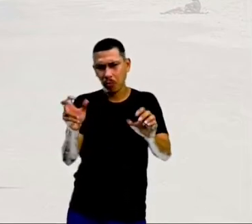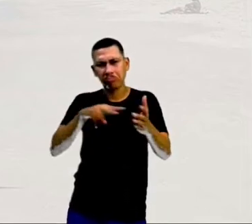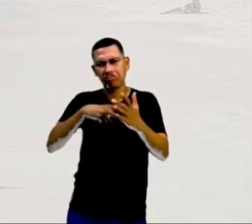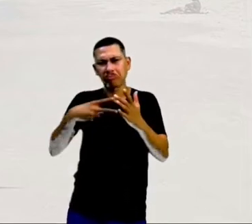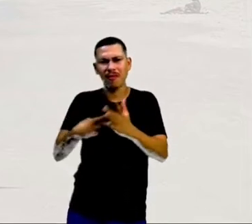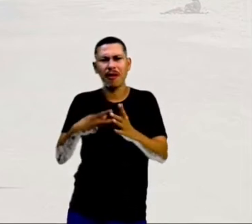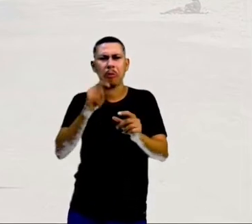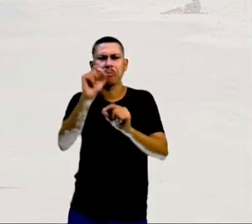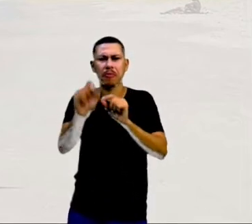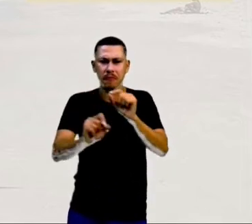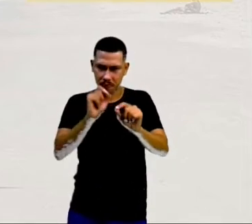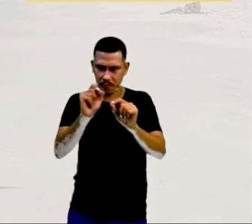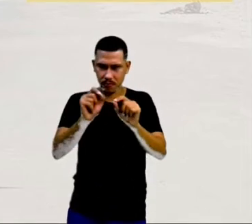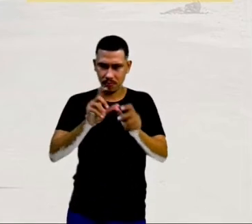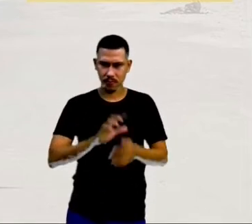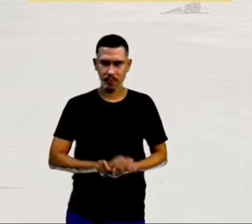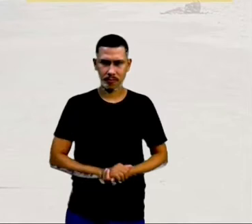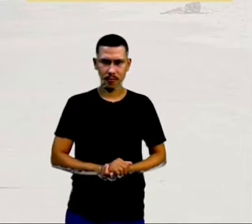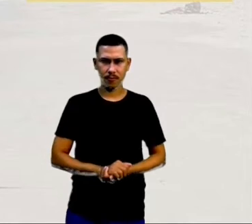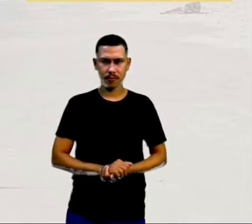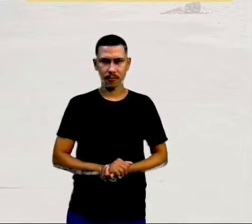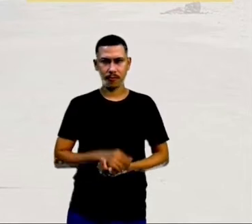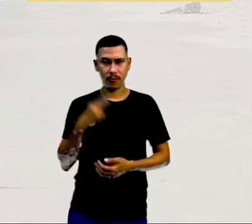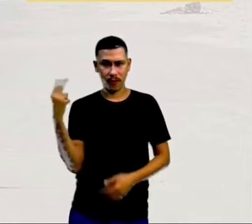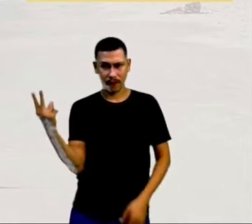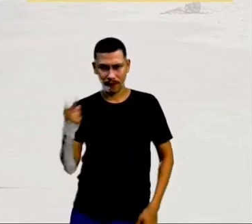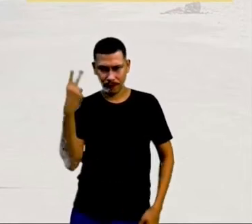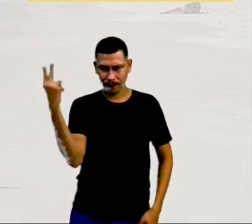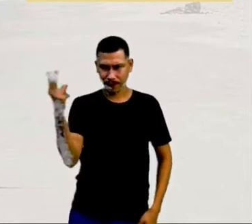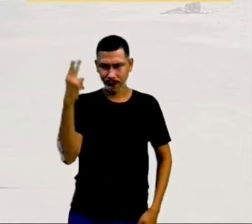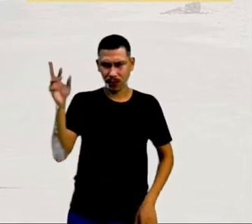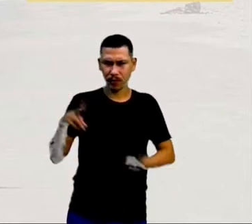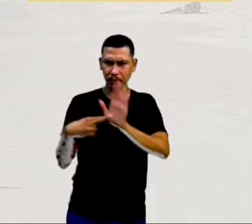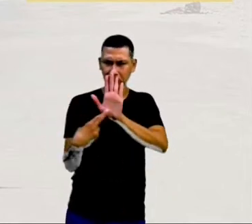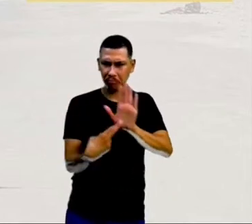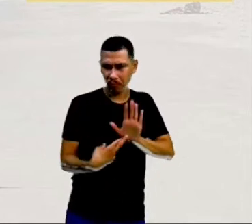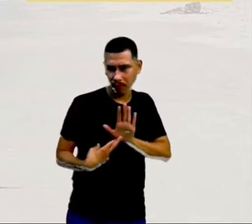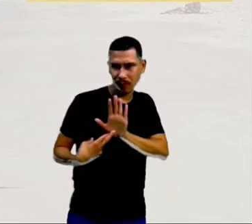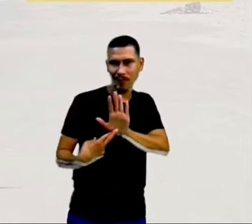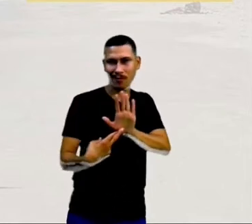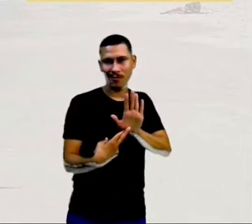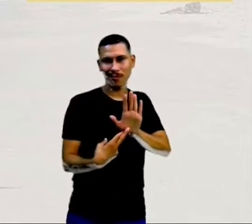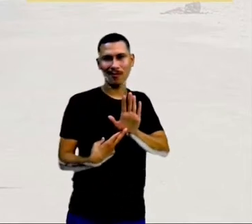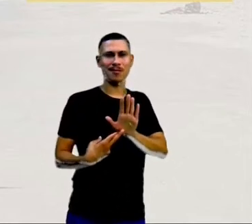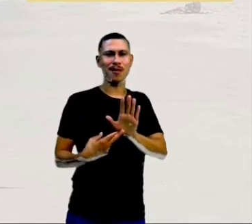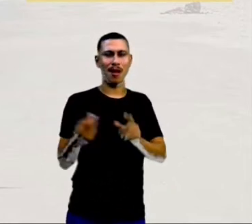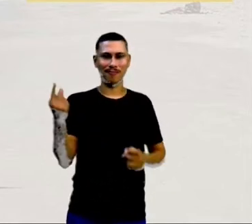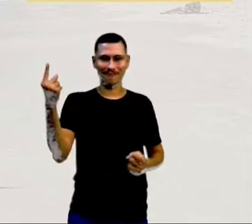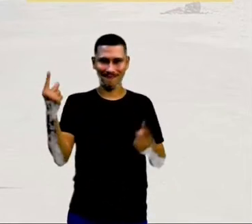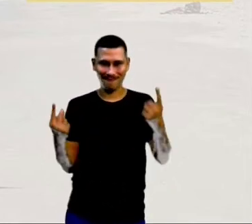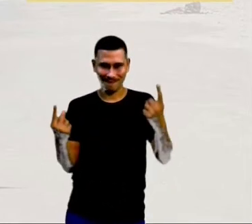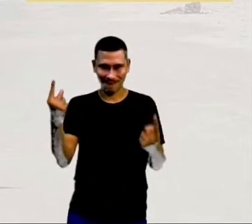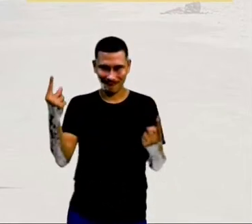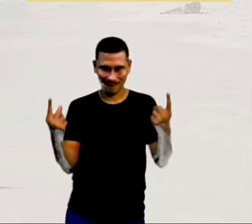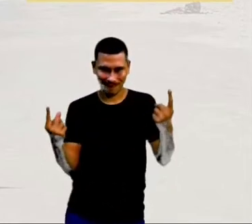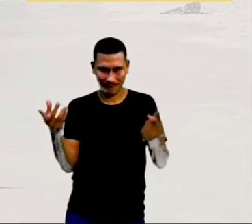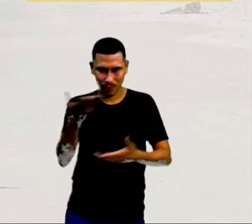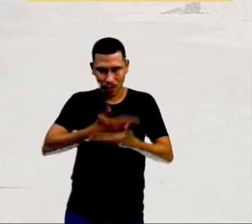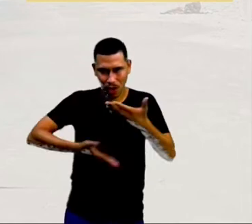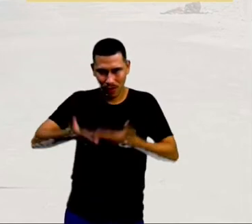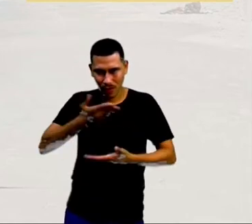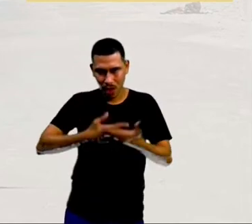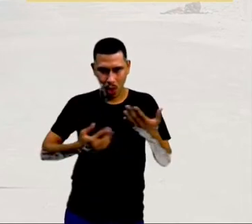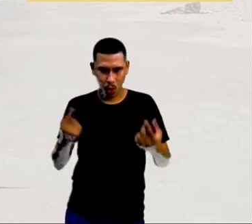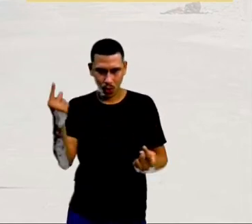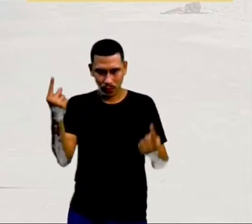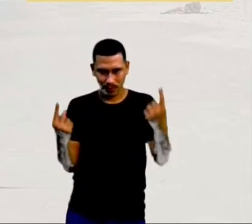razão? Razão é um valor que representa a relação que existe entre duas grandezas. Quando